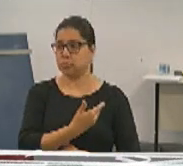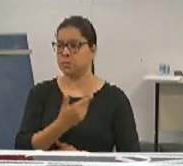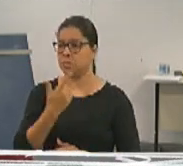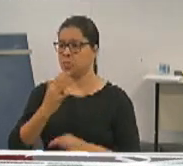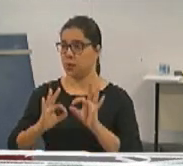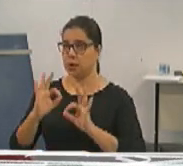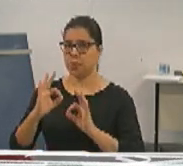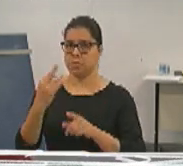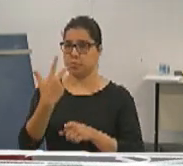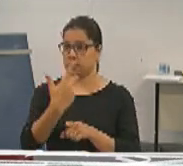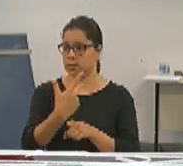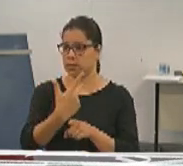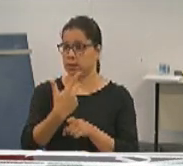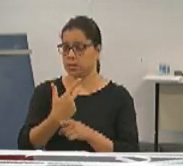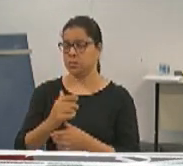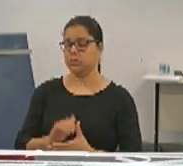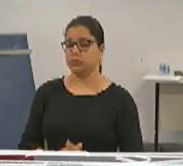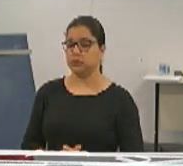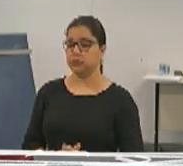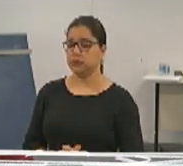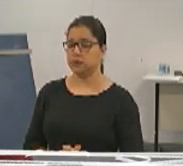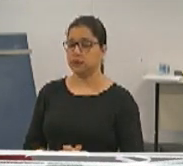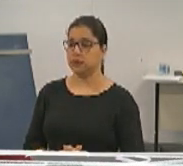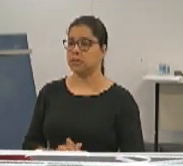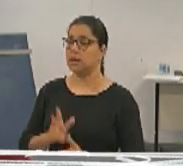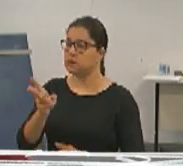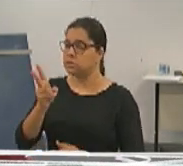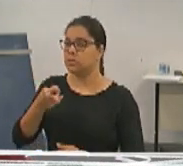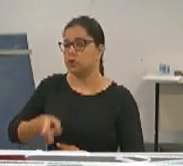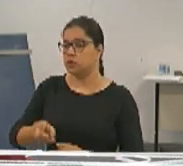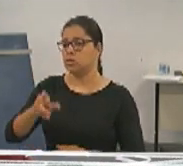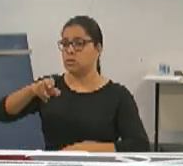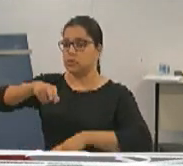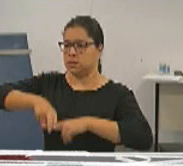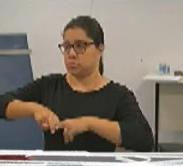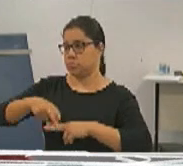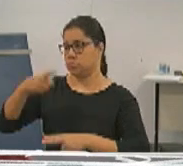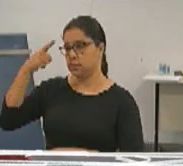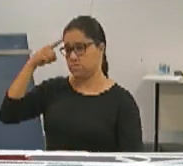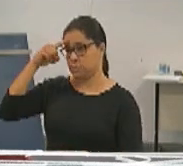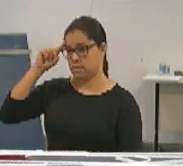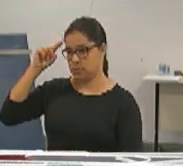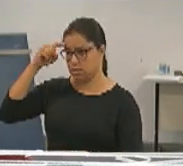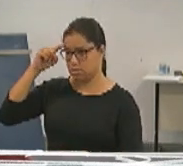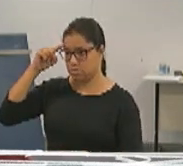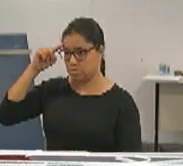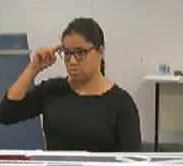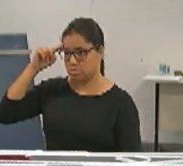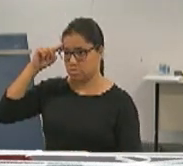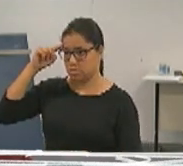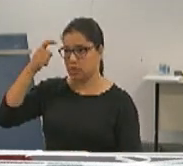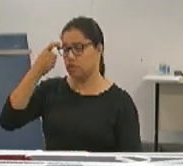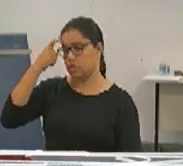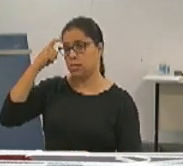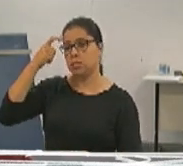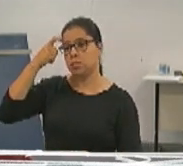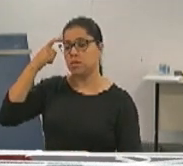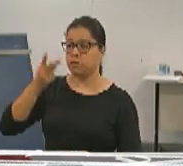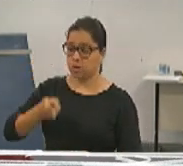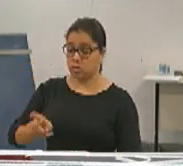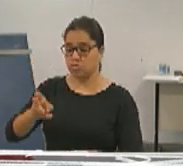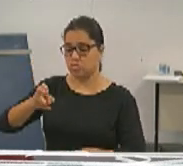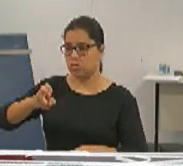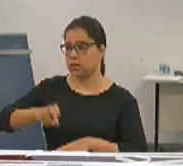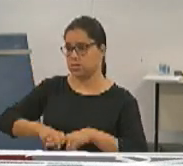das câmeras, e ela sempre estará sentada para as respostas. O professor Joelson agora tem direito de fazer uma